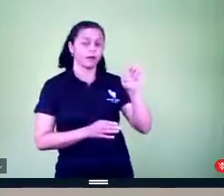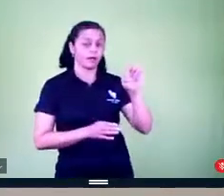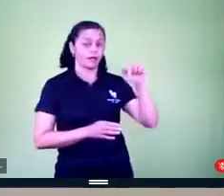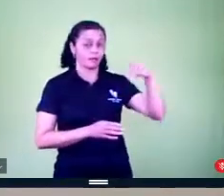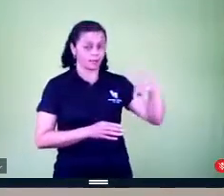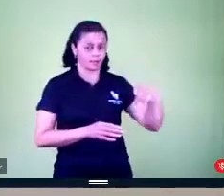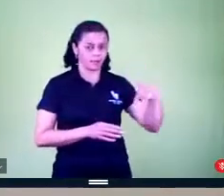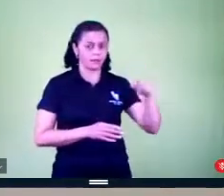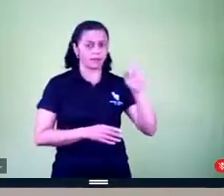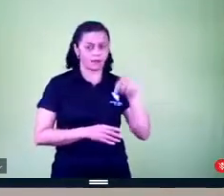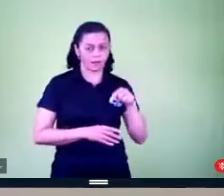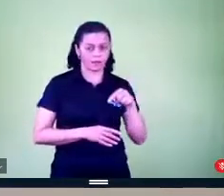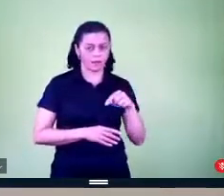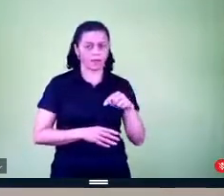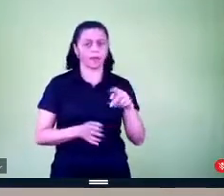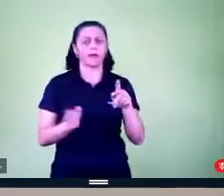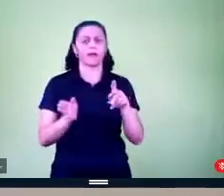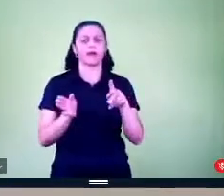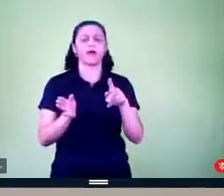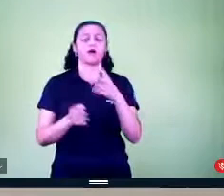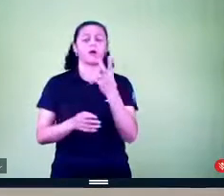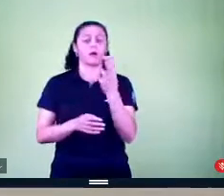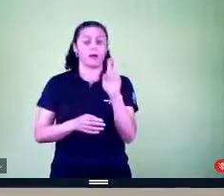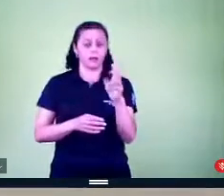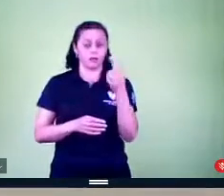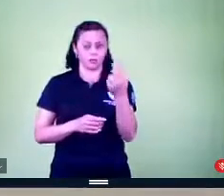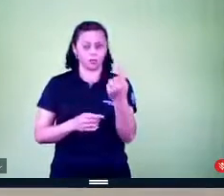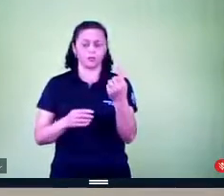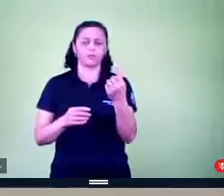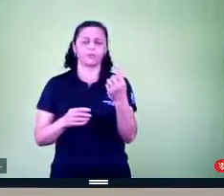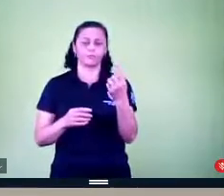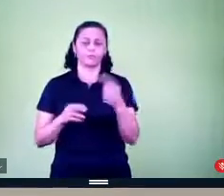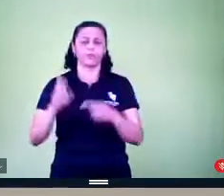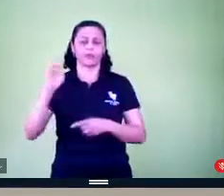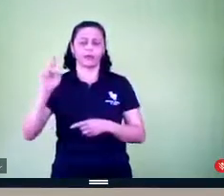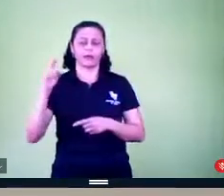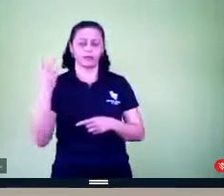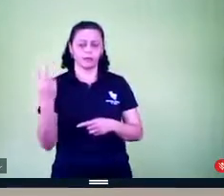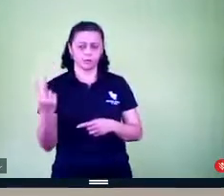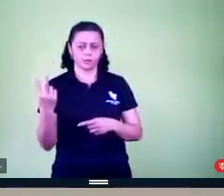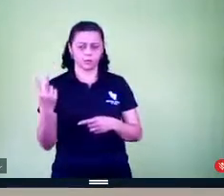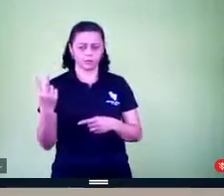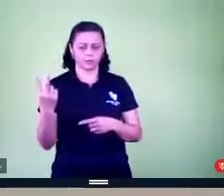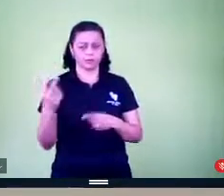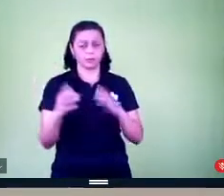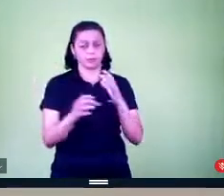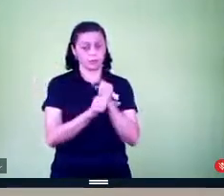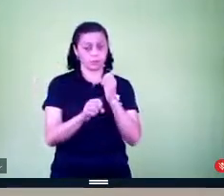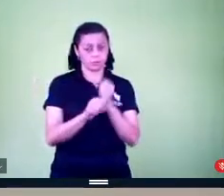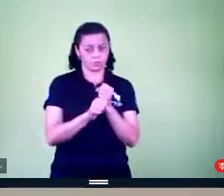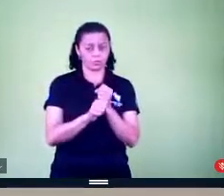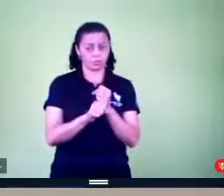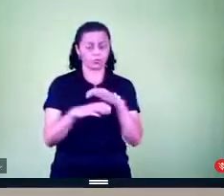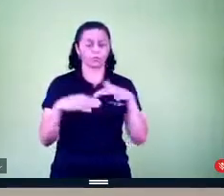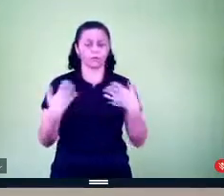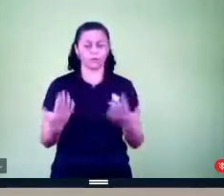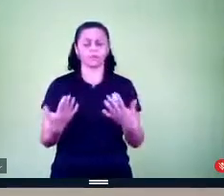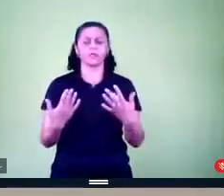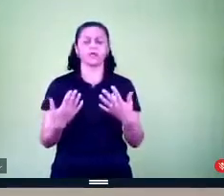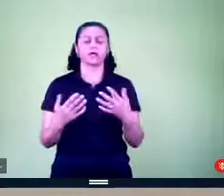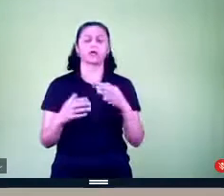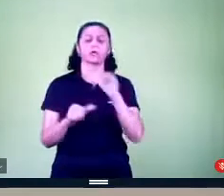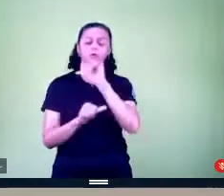soma dos dois resistores, beleza? Depois que esses dois virarem um, a corrente total da